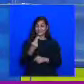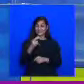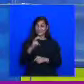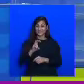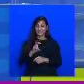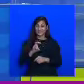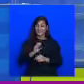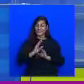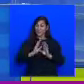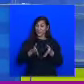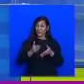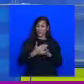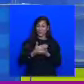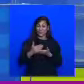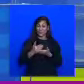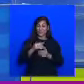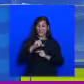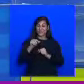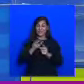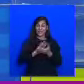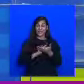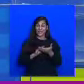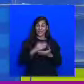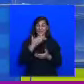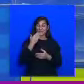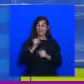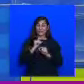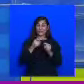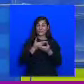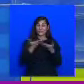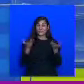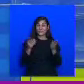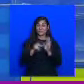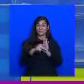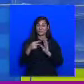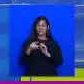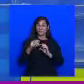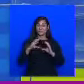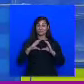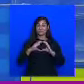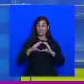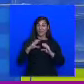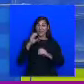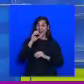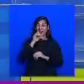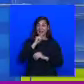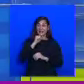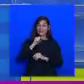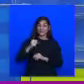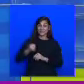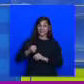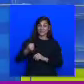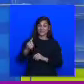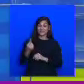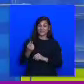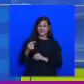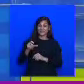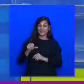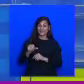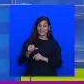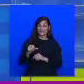25. Já começou o sorteio da Loto Fácil. Boa sorte para você. Bola laranja, 19. Laranja,